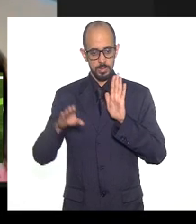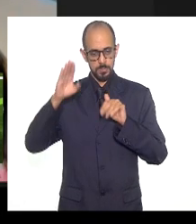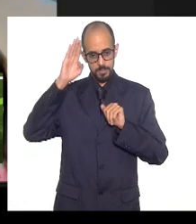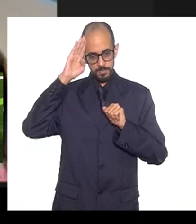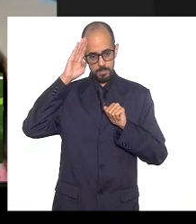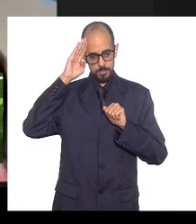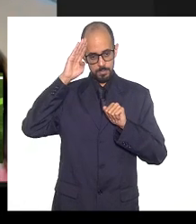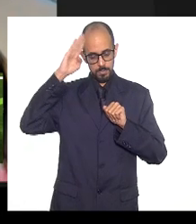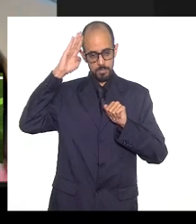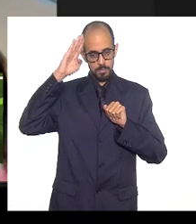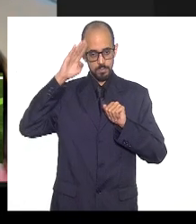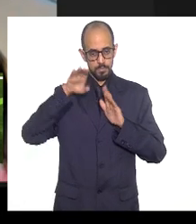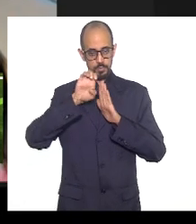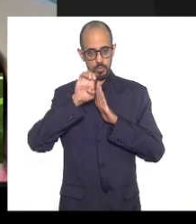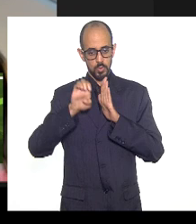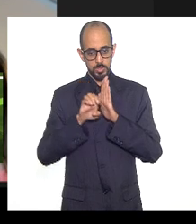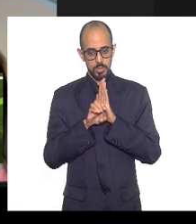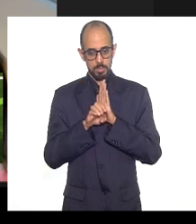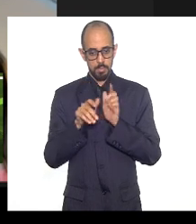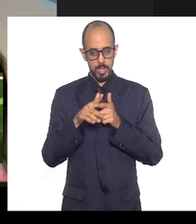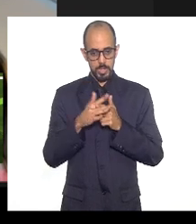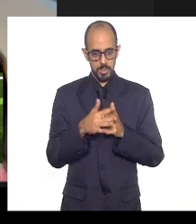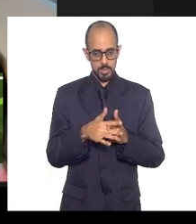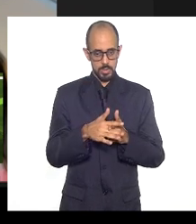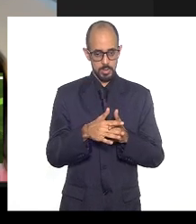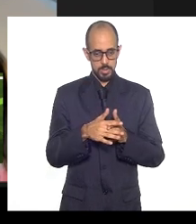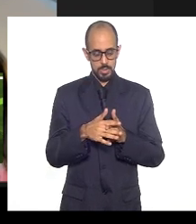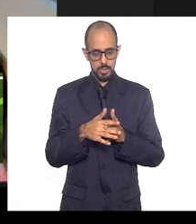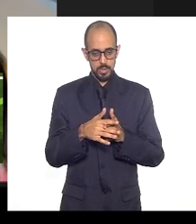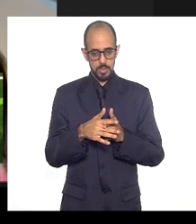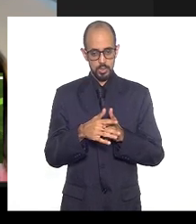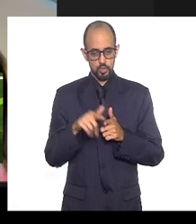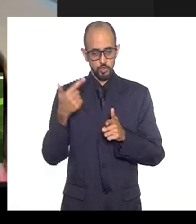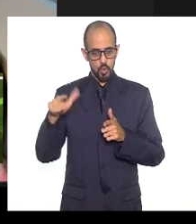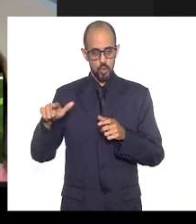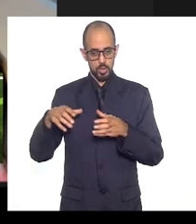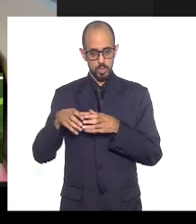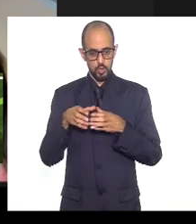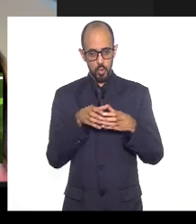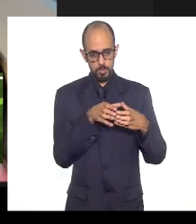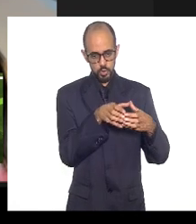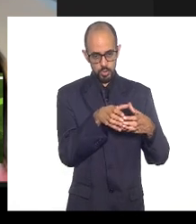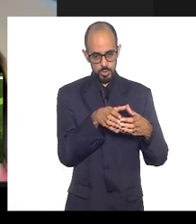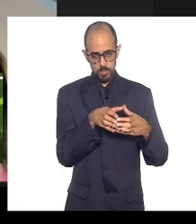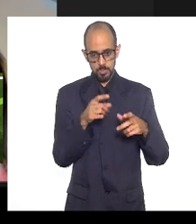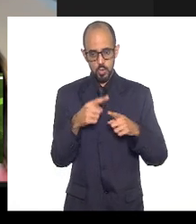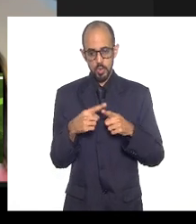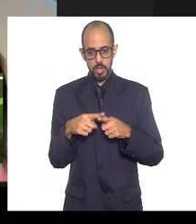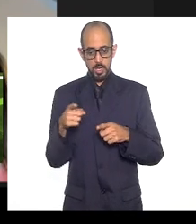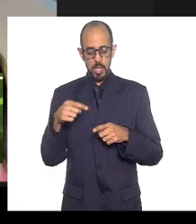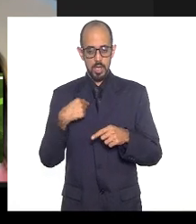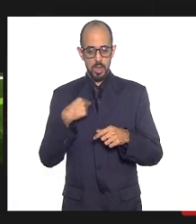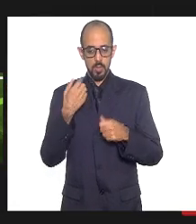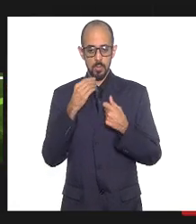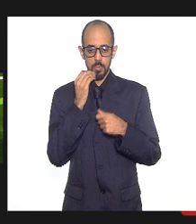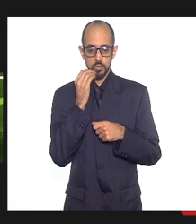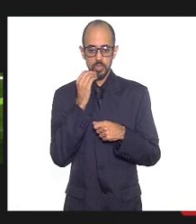Principalmente das emendas que estão vindo de comissões, porque aí eu poderia